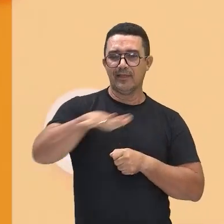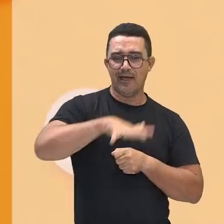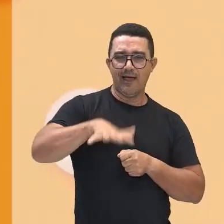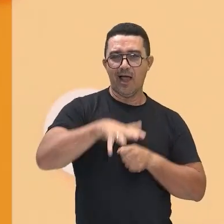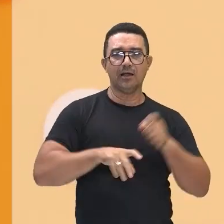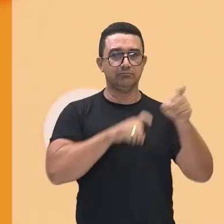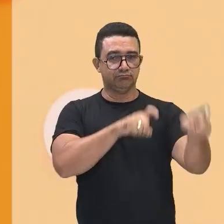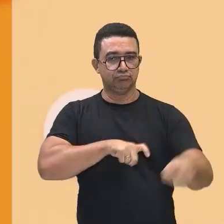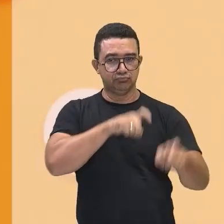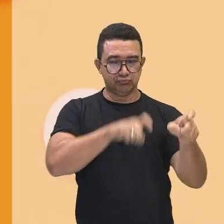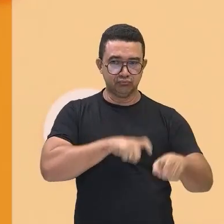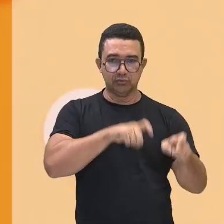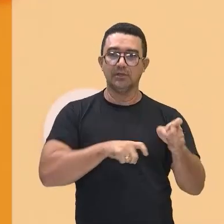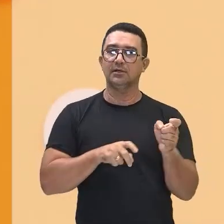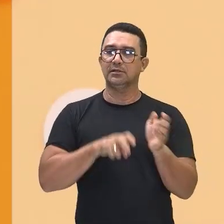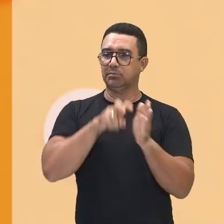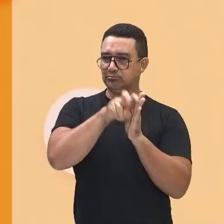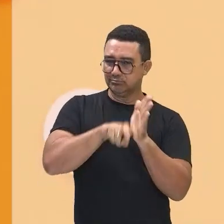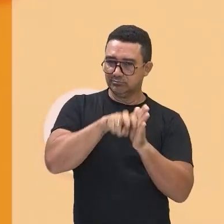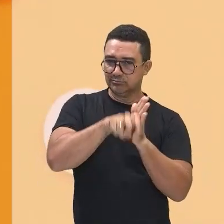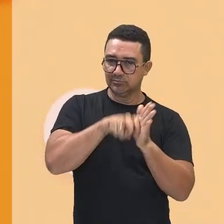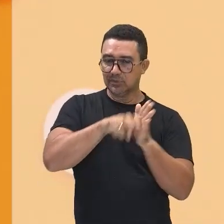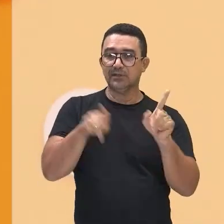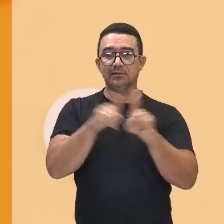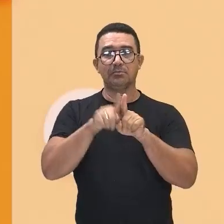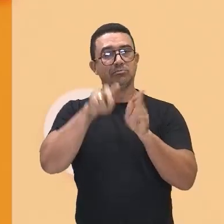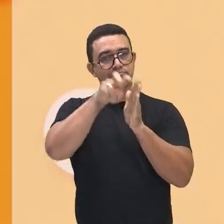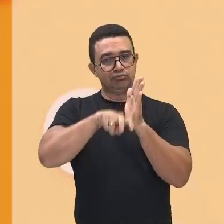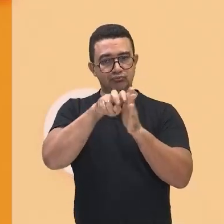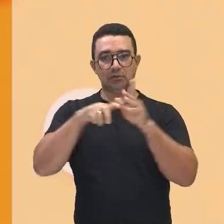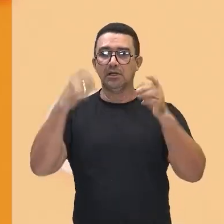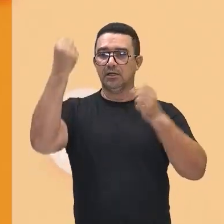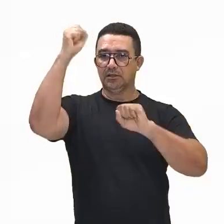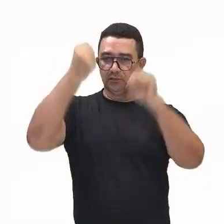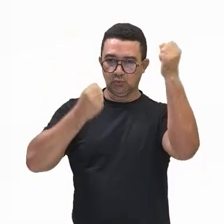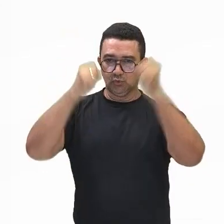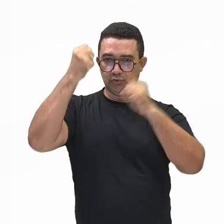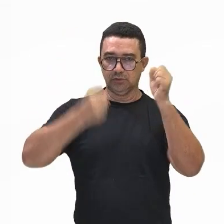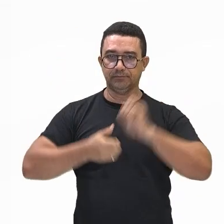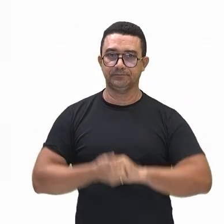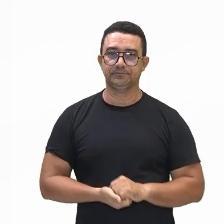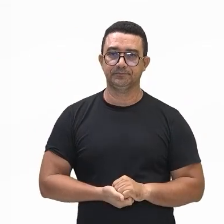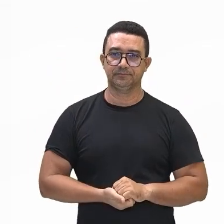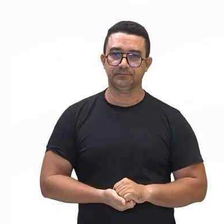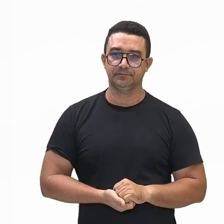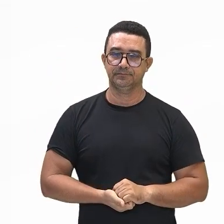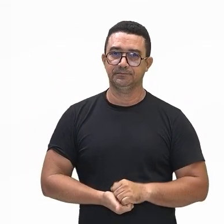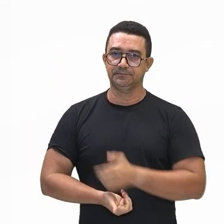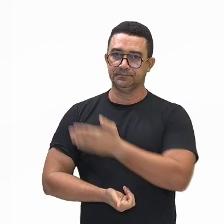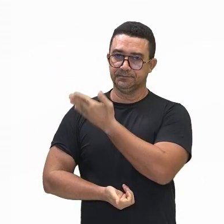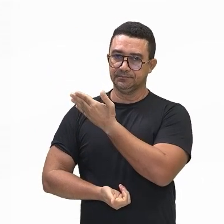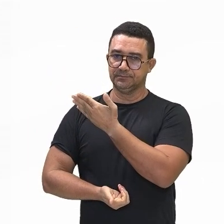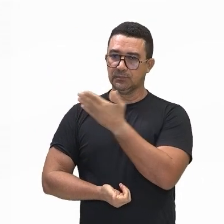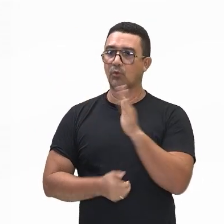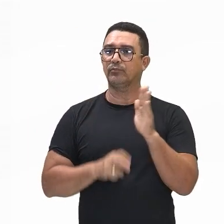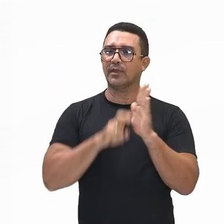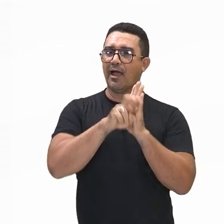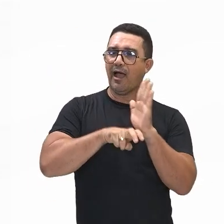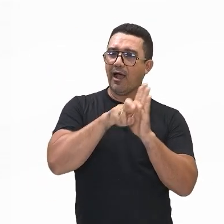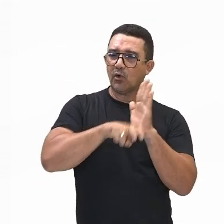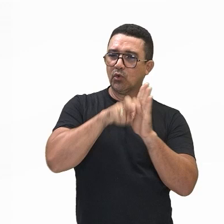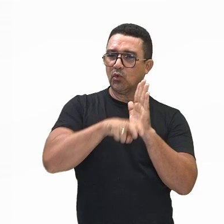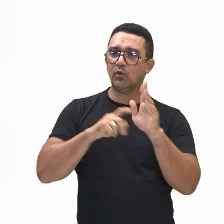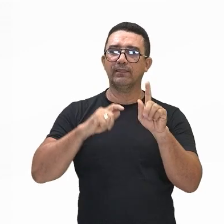do agronegócio e também da agroindústria. Então vamos relembrar agora sobre o agronegócio, também